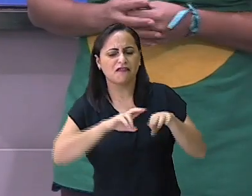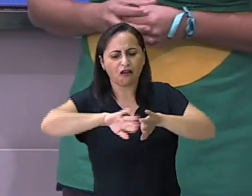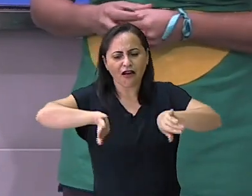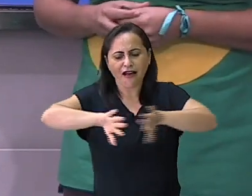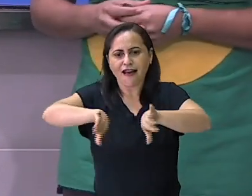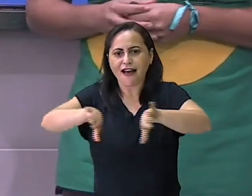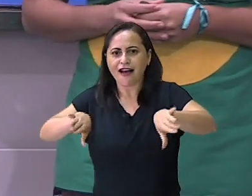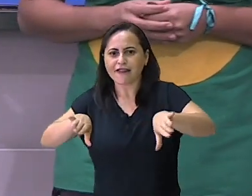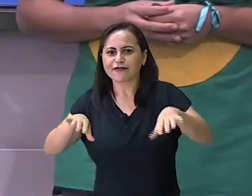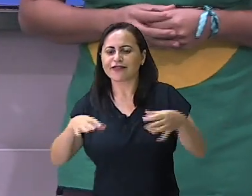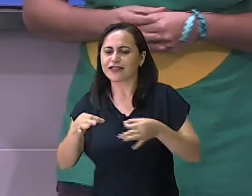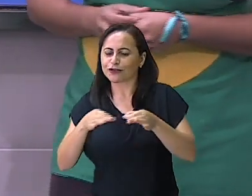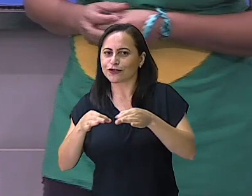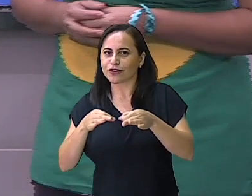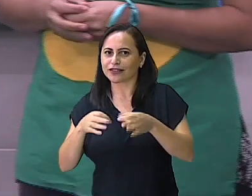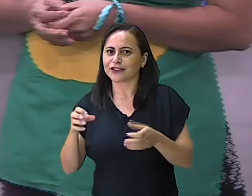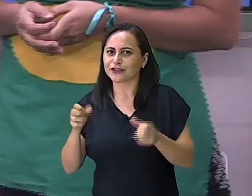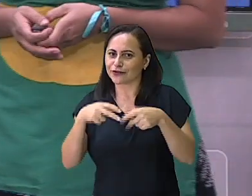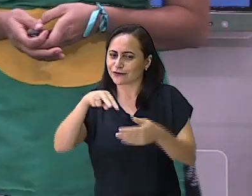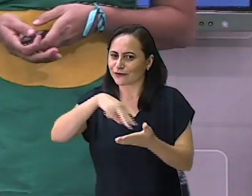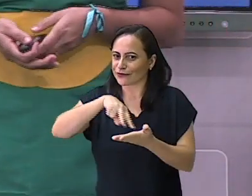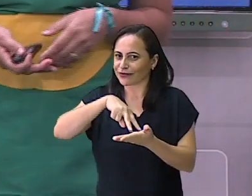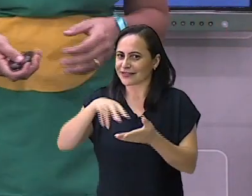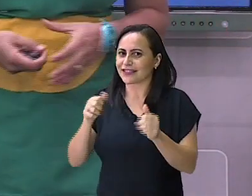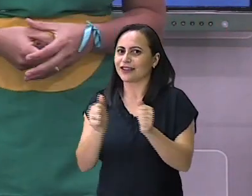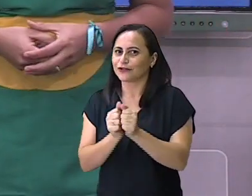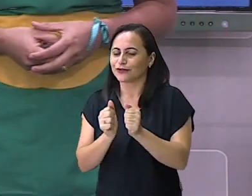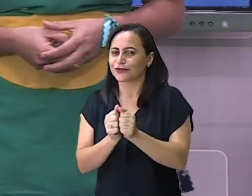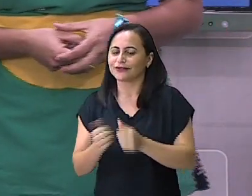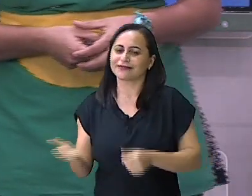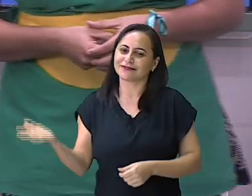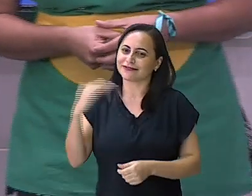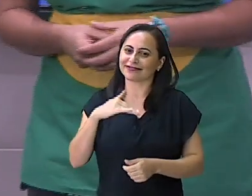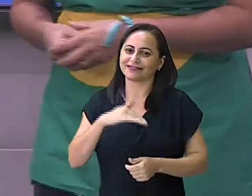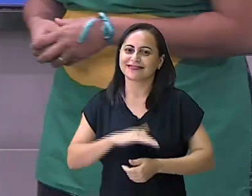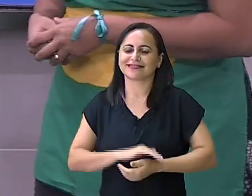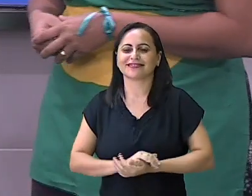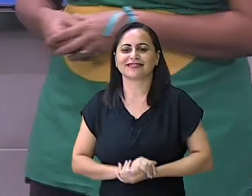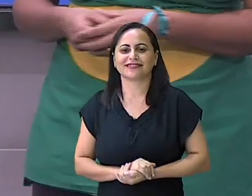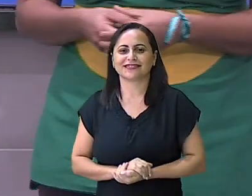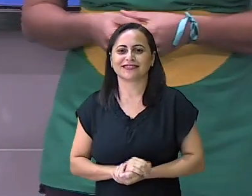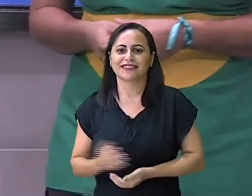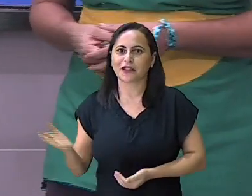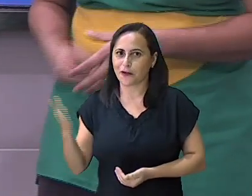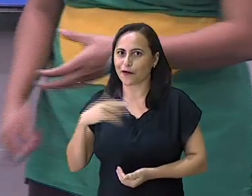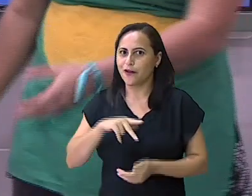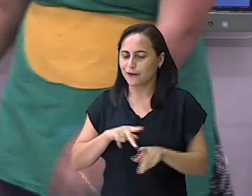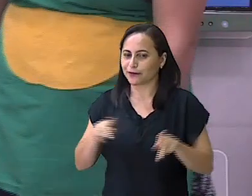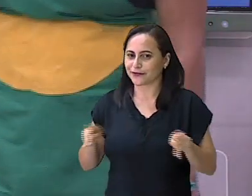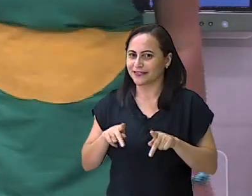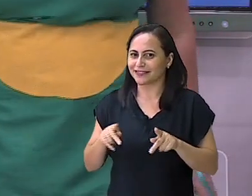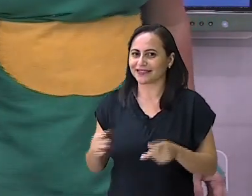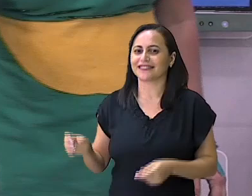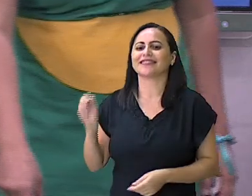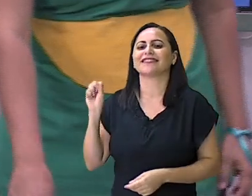nós possamos dançar juntos. Vamos fazer os gestos, tudo bem? Vamos, professora Karen?